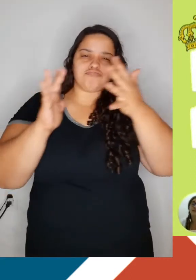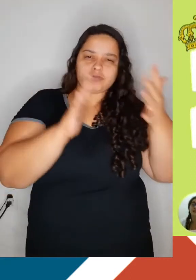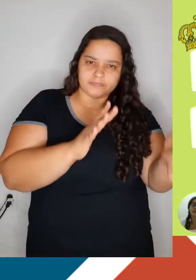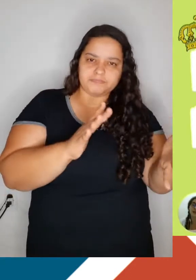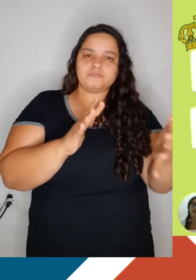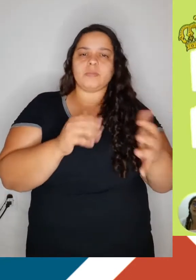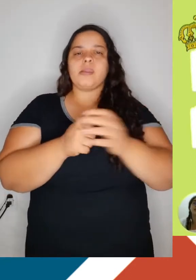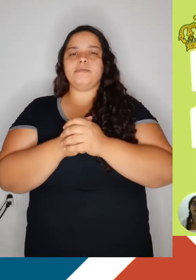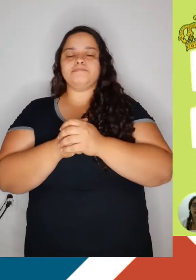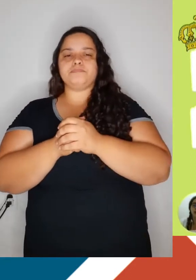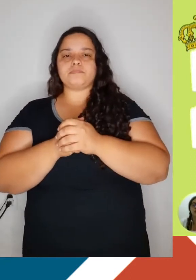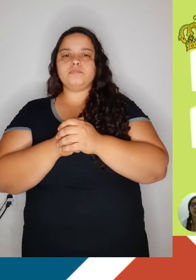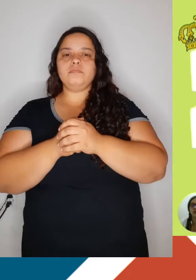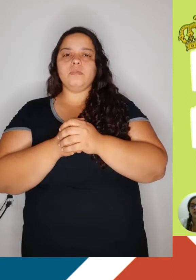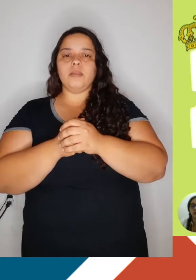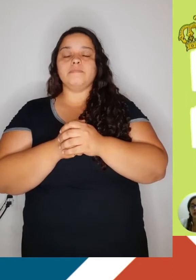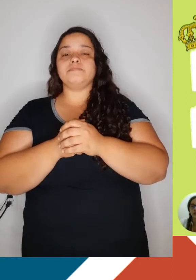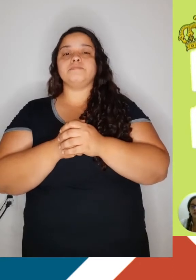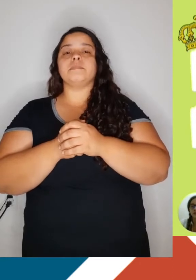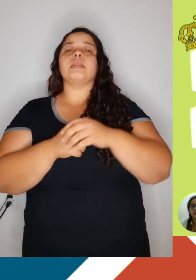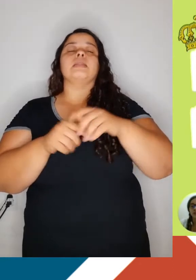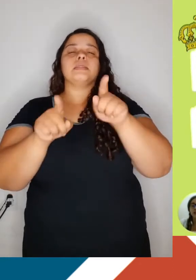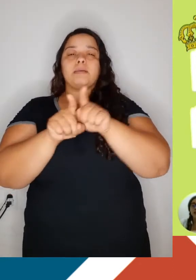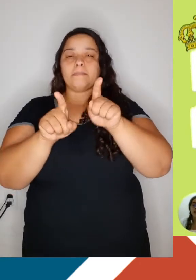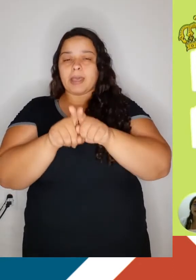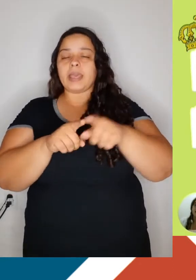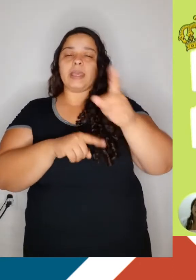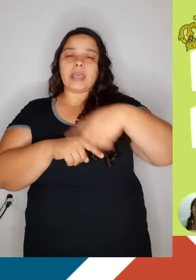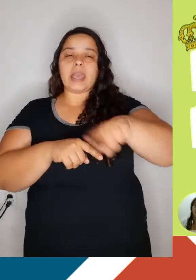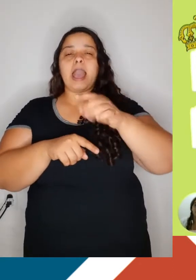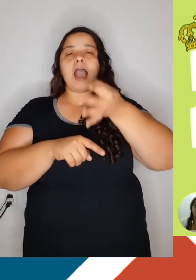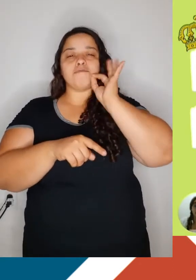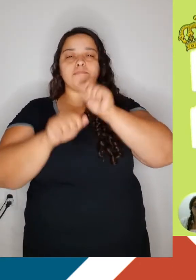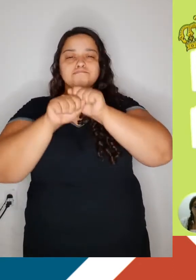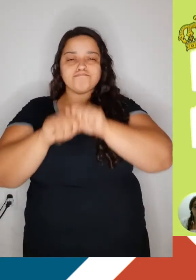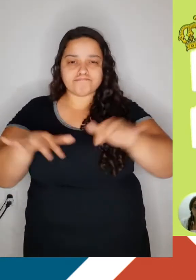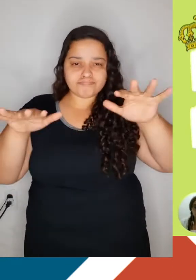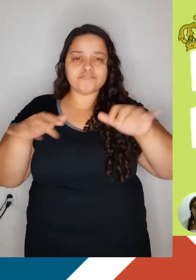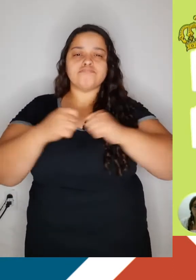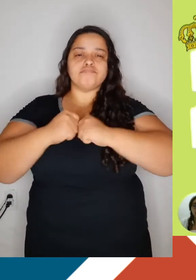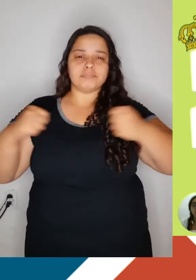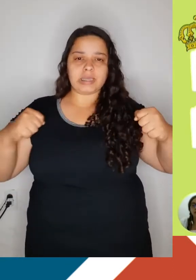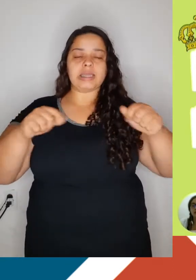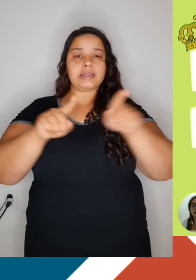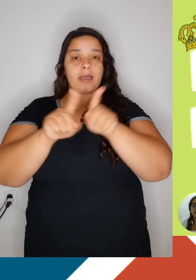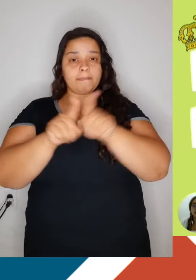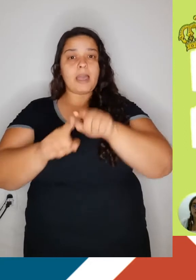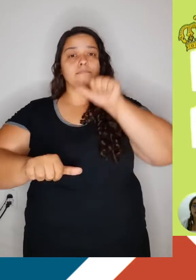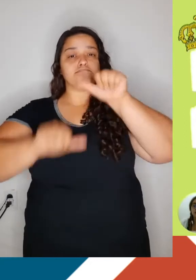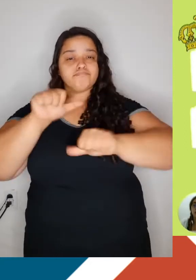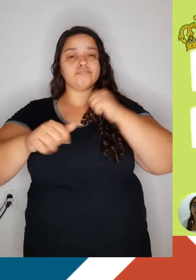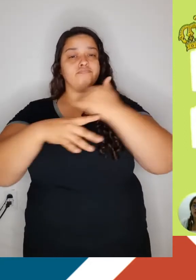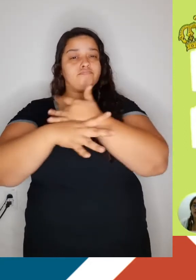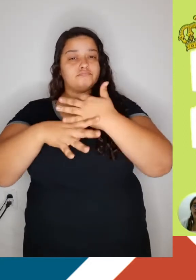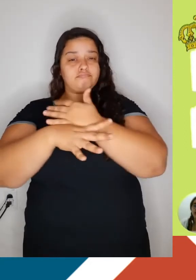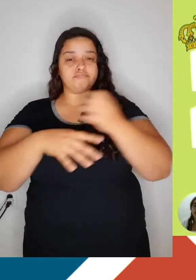vai anteceder o Segundo Reinado, caracterizar a expansão cafeeira e a modernização dos